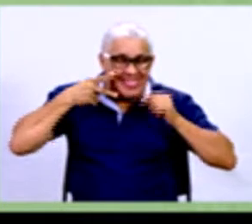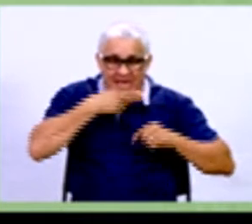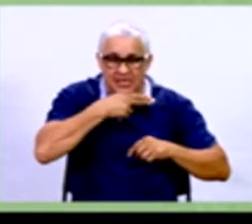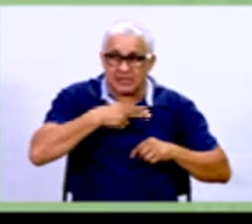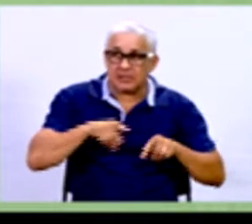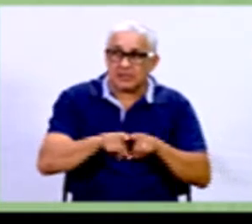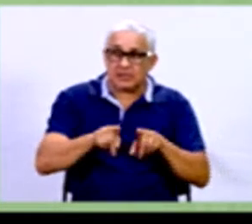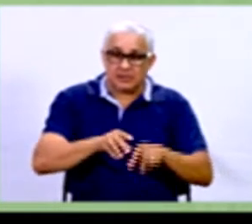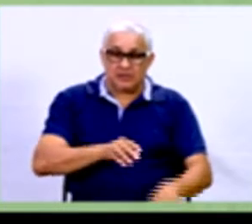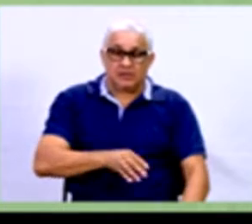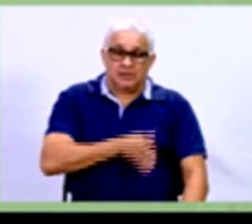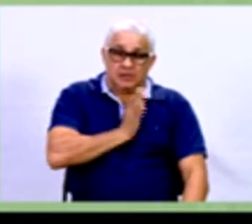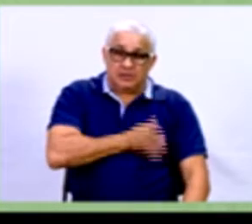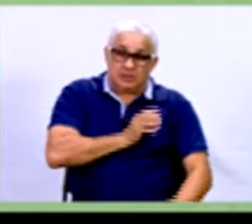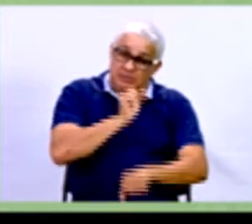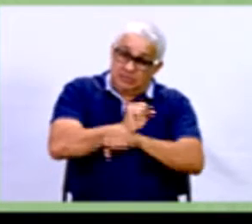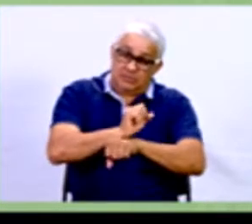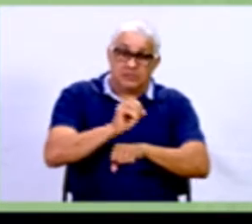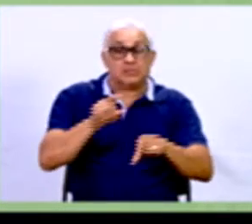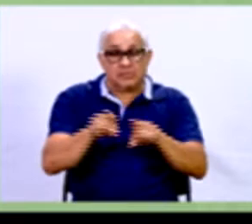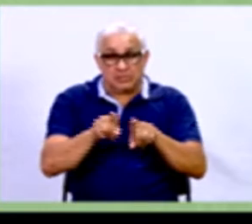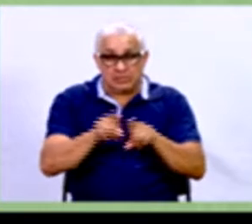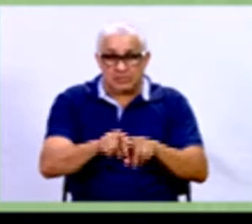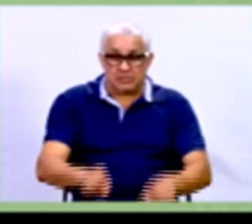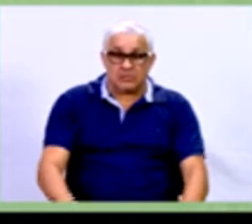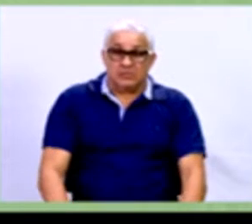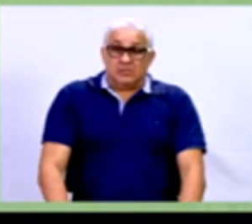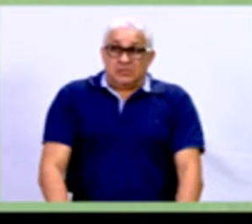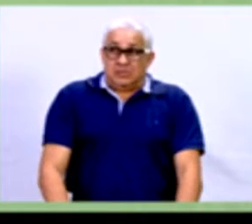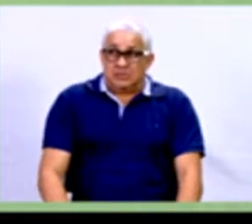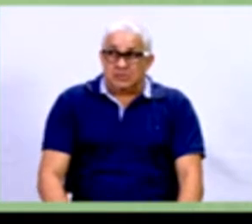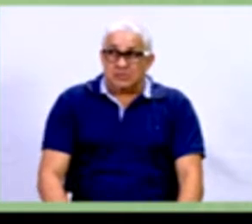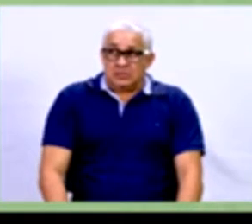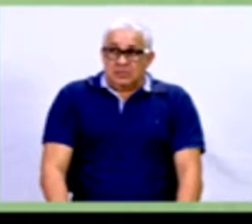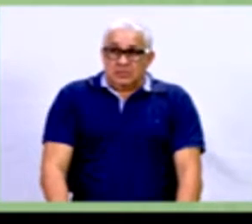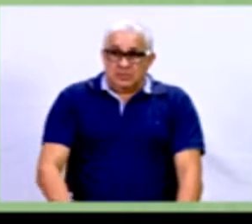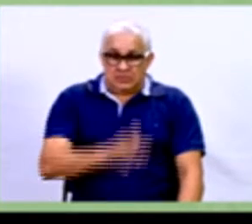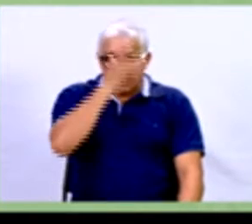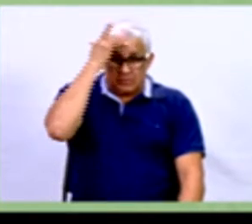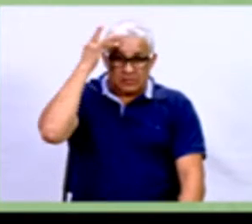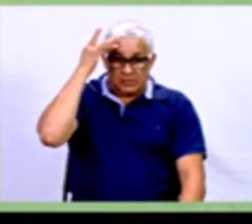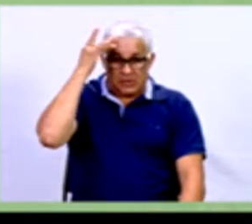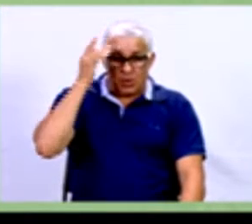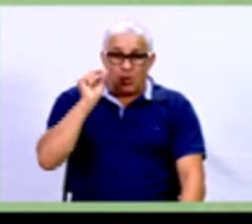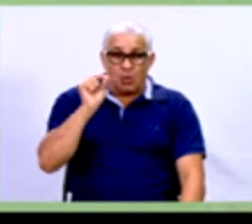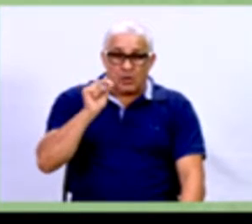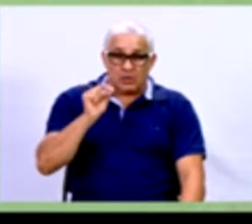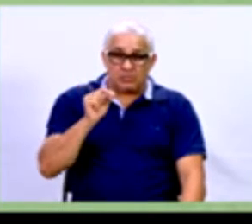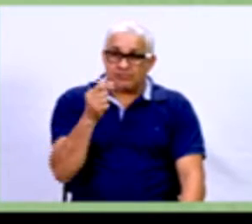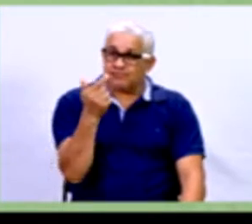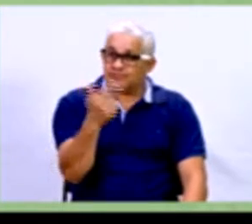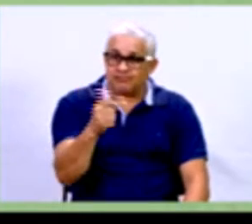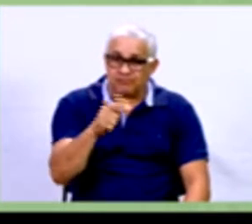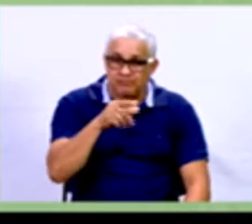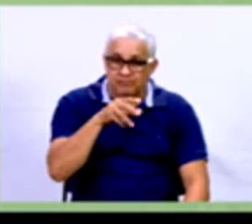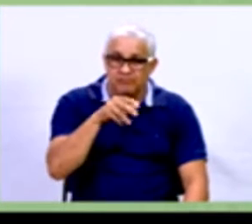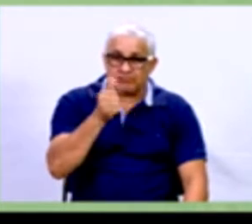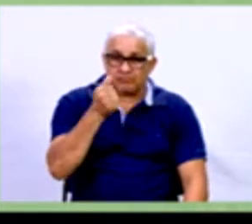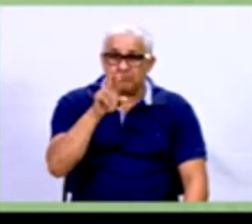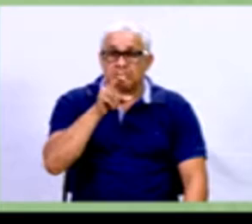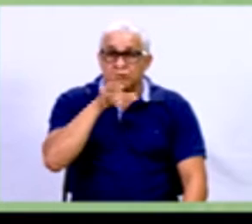Parada cardíaca ou respiratória. O paciente apresenta o quê? A ausência de movimentos